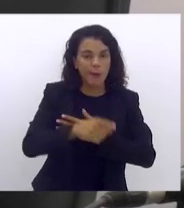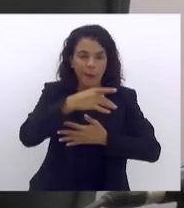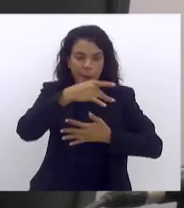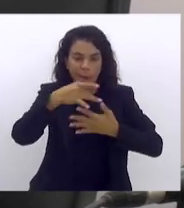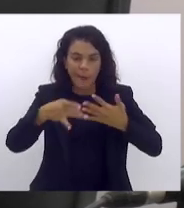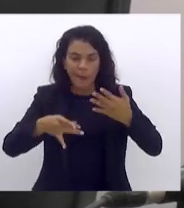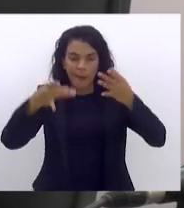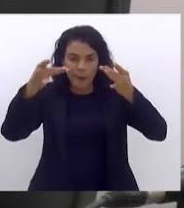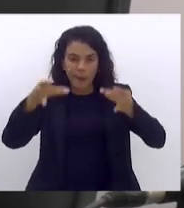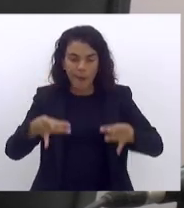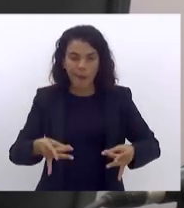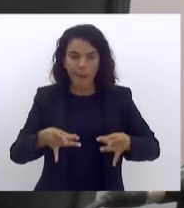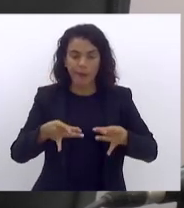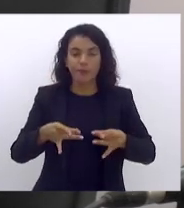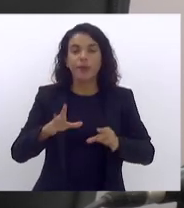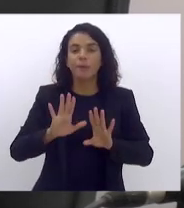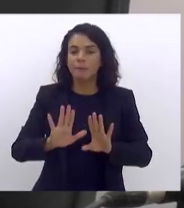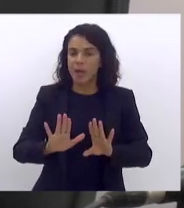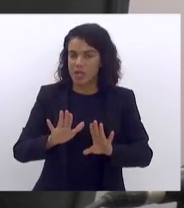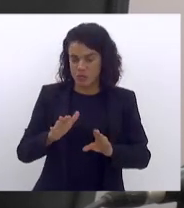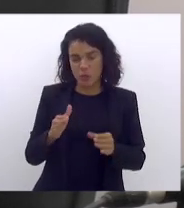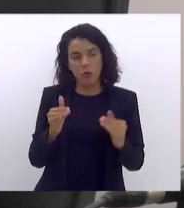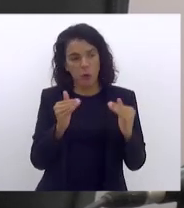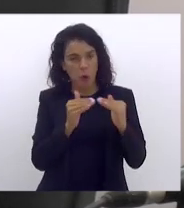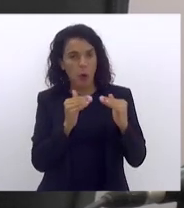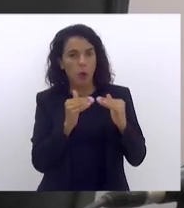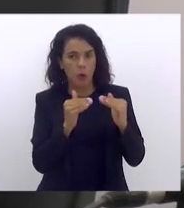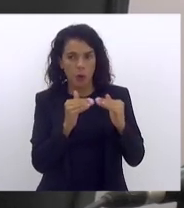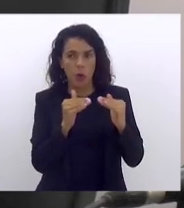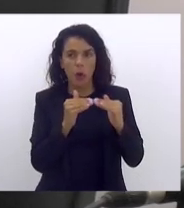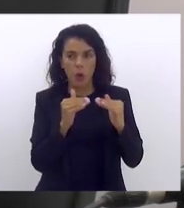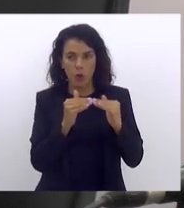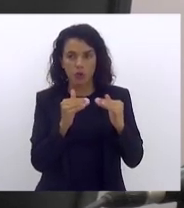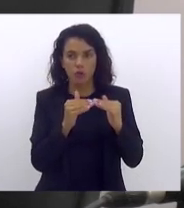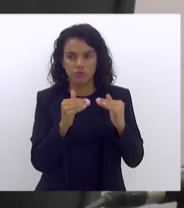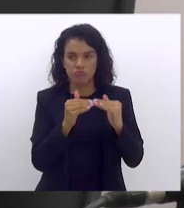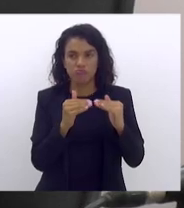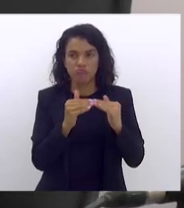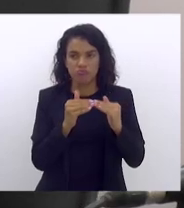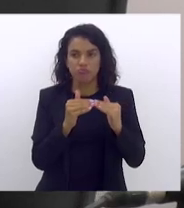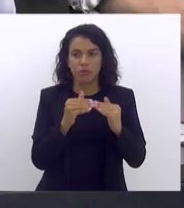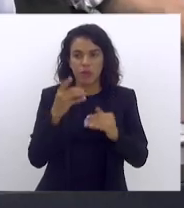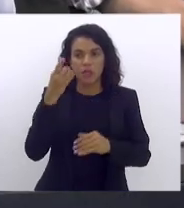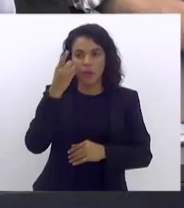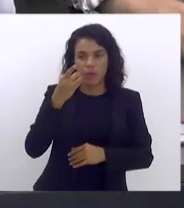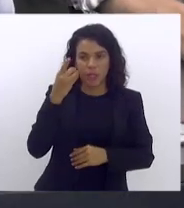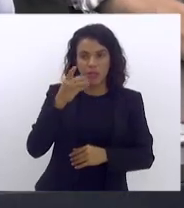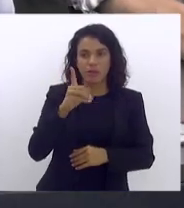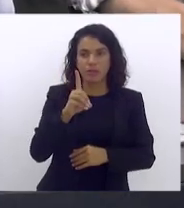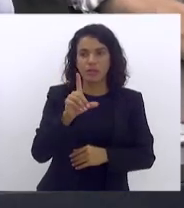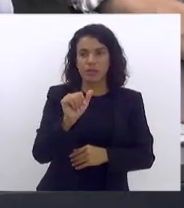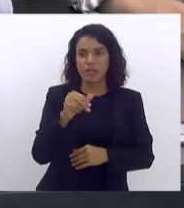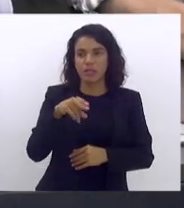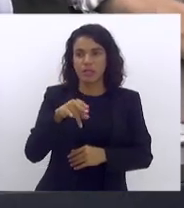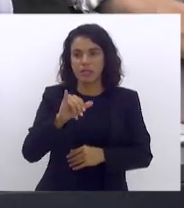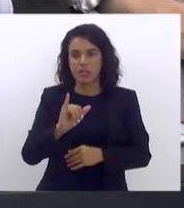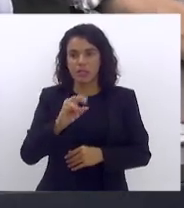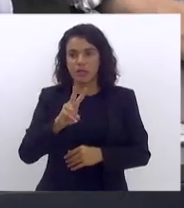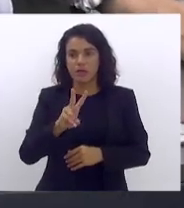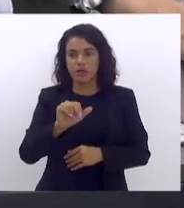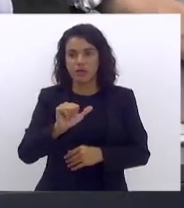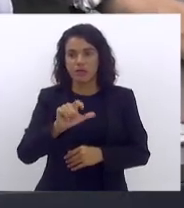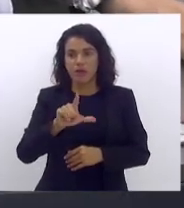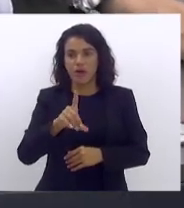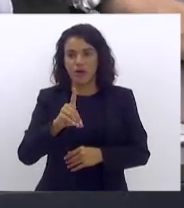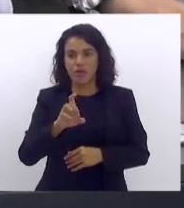momento, mas considero pertinente o apontamento e a técnica legislativa da deputada Dani e deputado Valdec, que